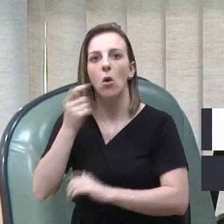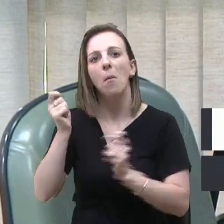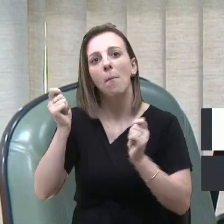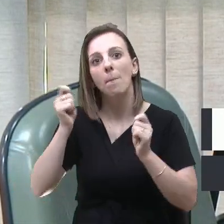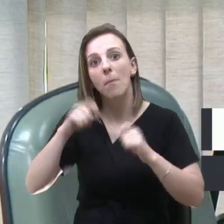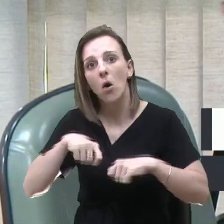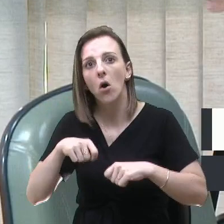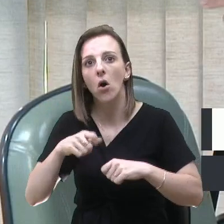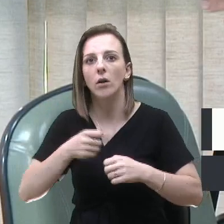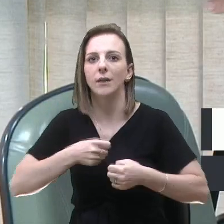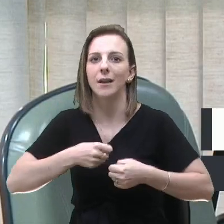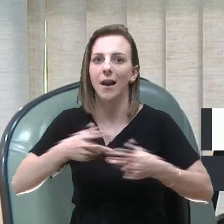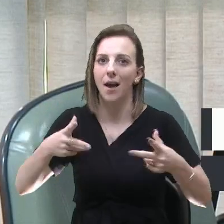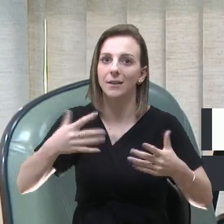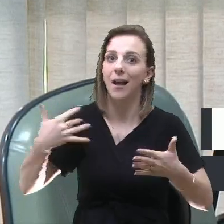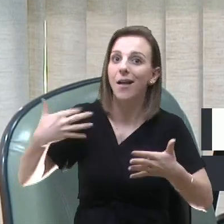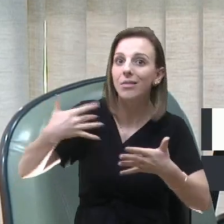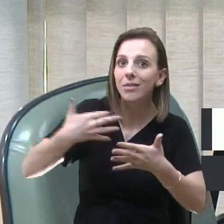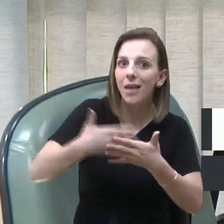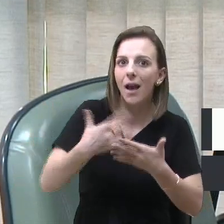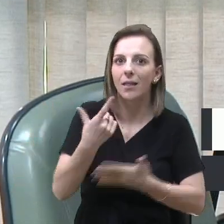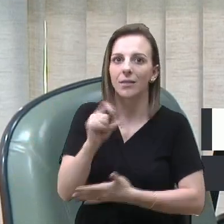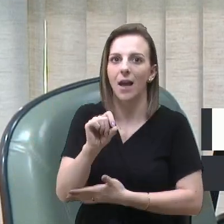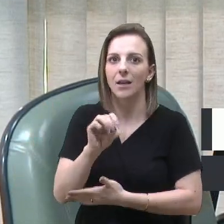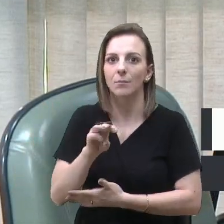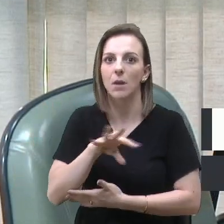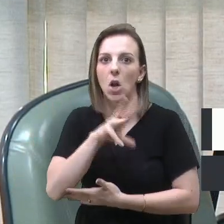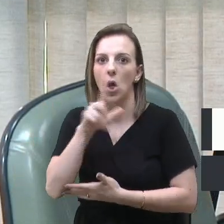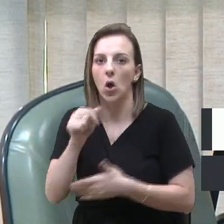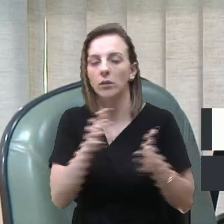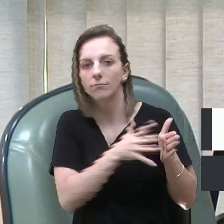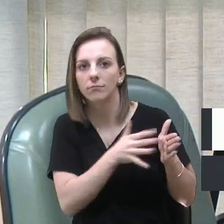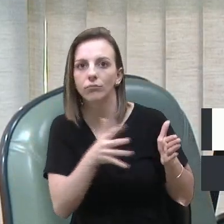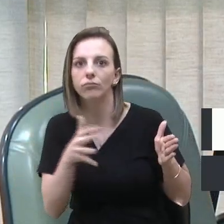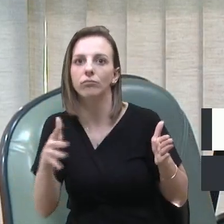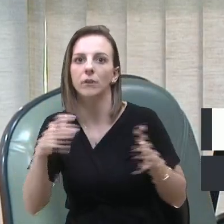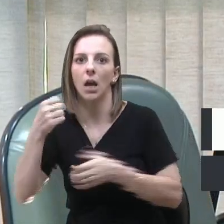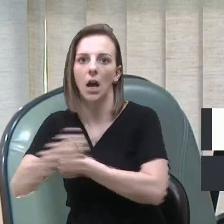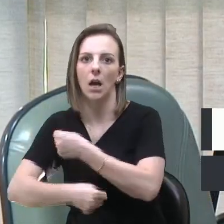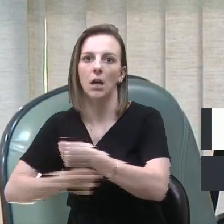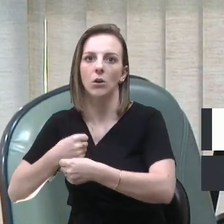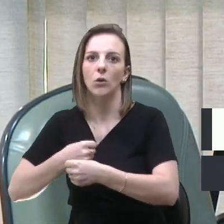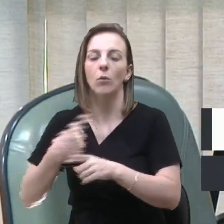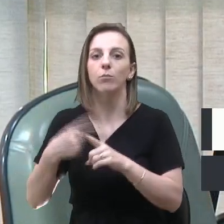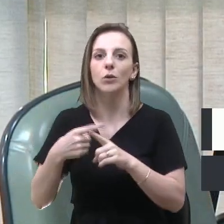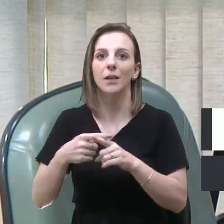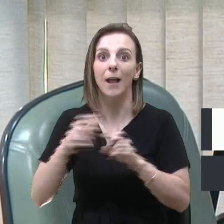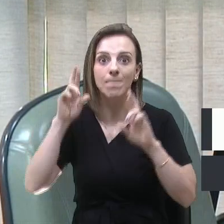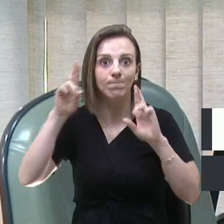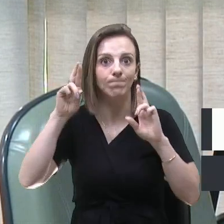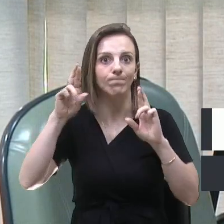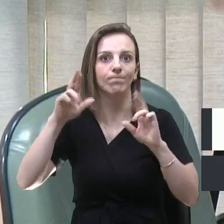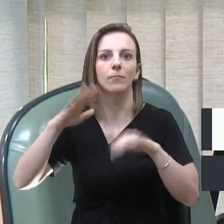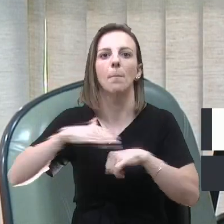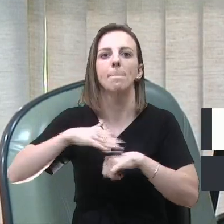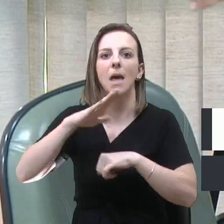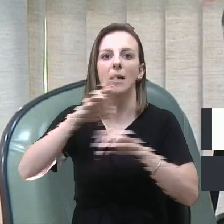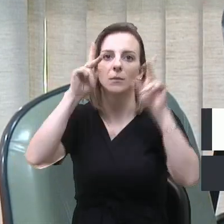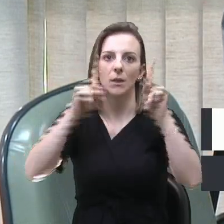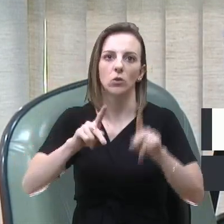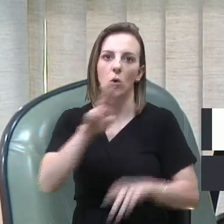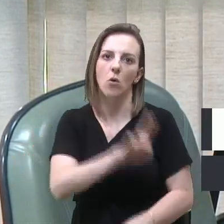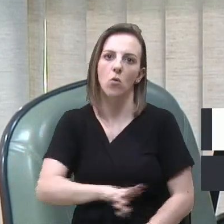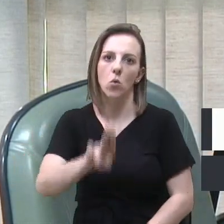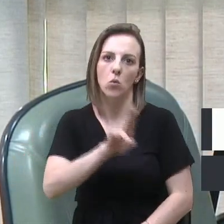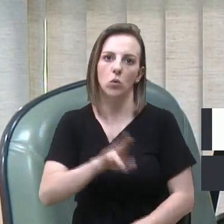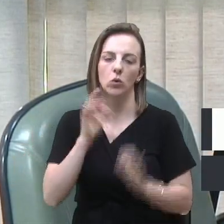ao longo do ano, apostando talvez em mais pessoas pegando ônibus. Mais pessoas.